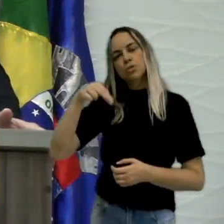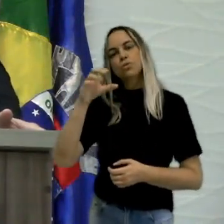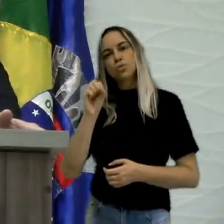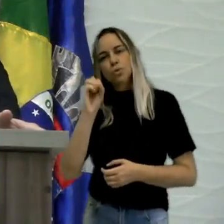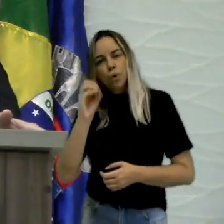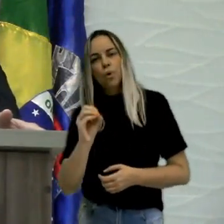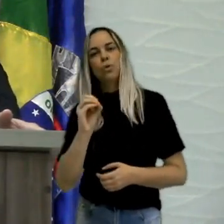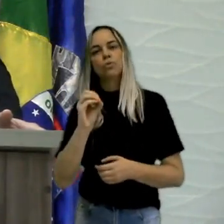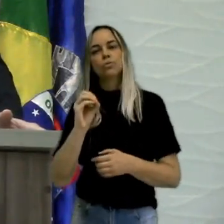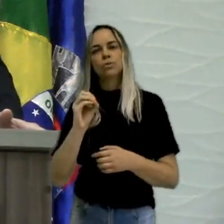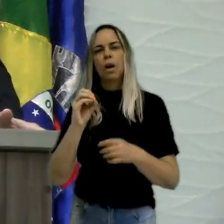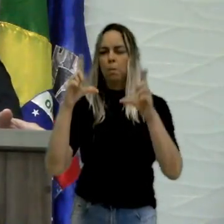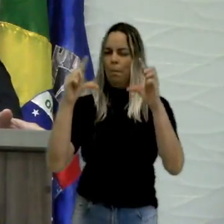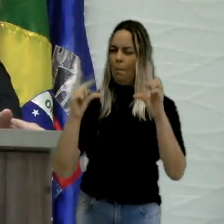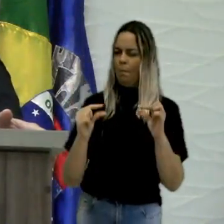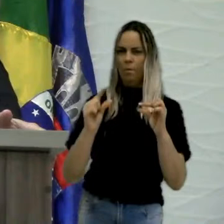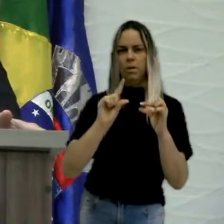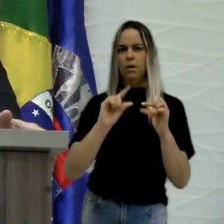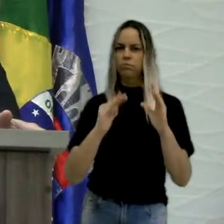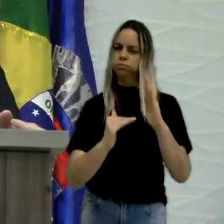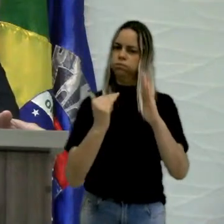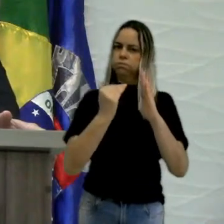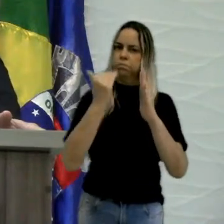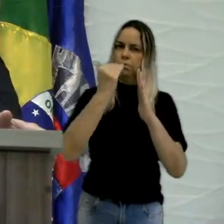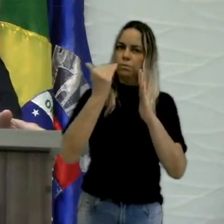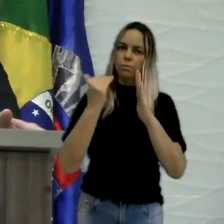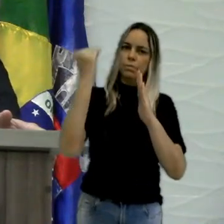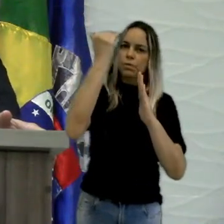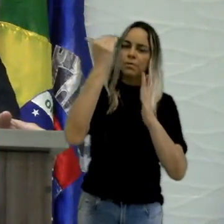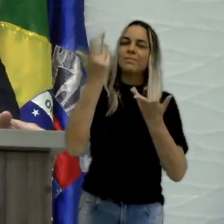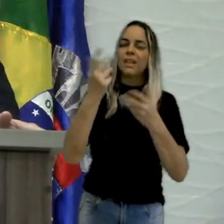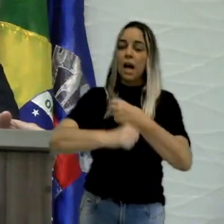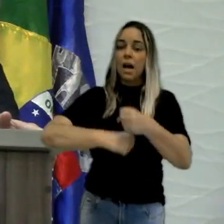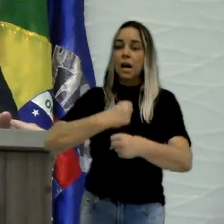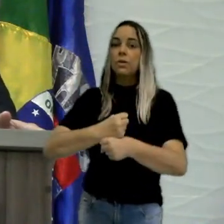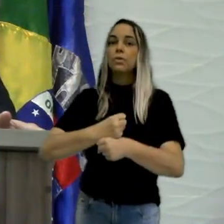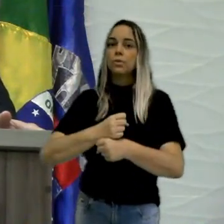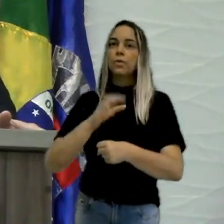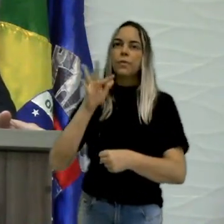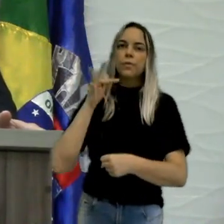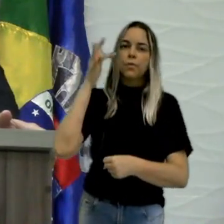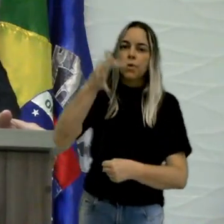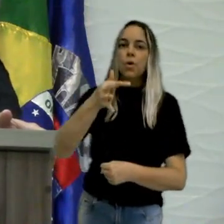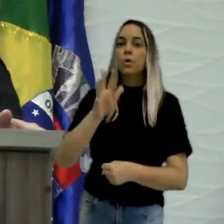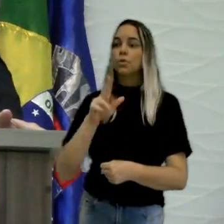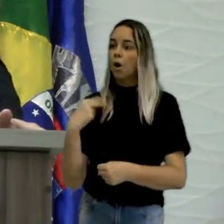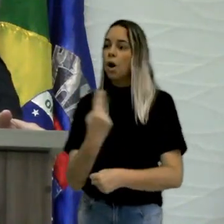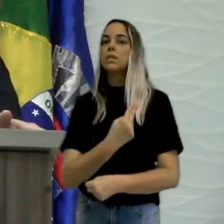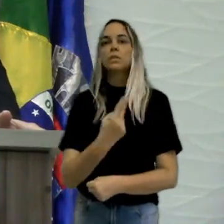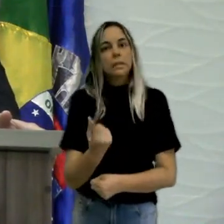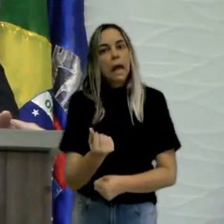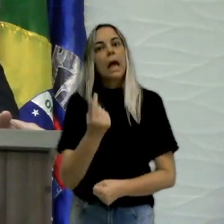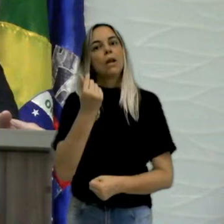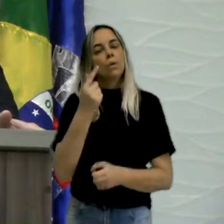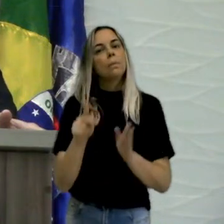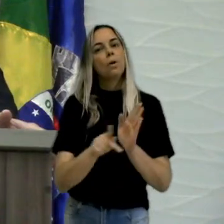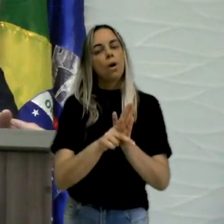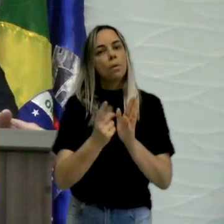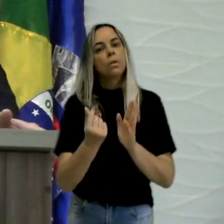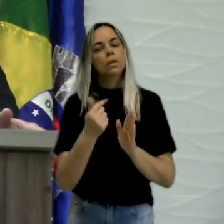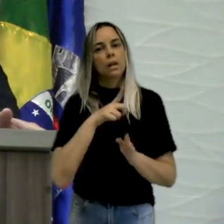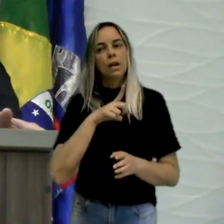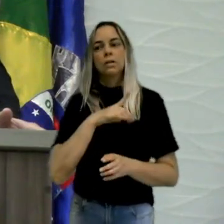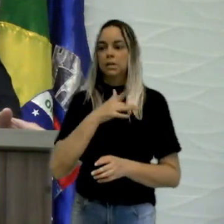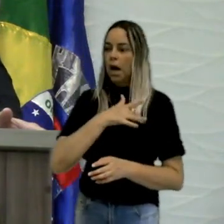nós crescemos. A gente não pode admitir que nos próximos anos a gente perca recursos para cuidar da nossa população e recursos principalmente na área da